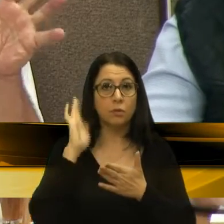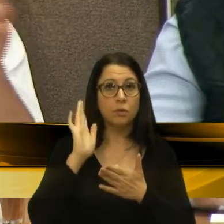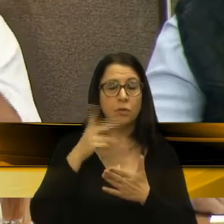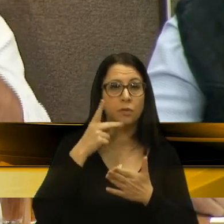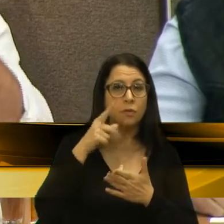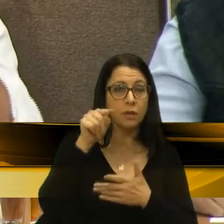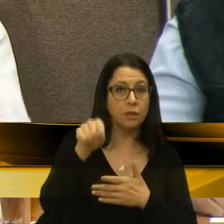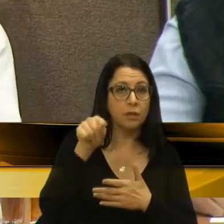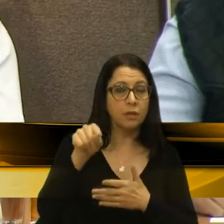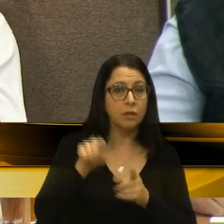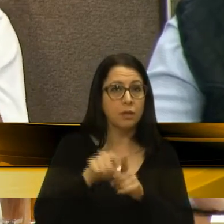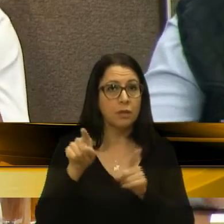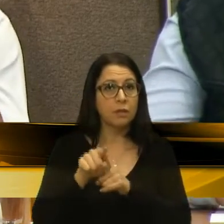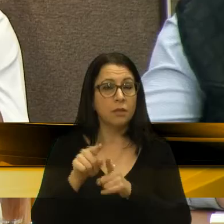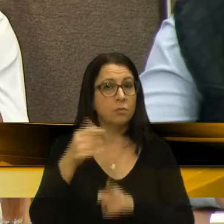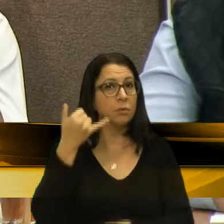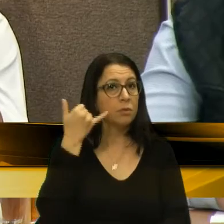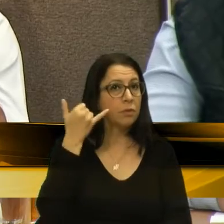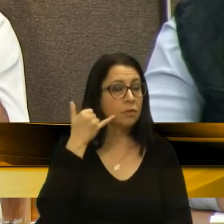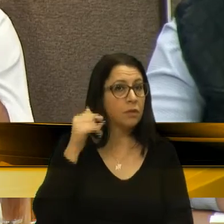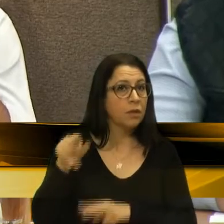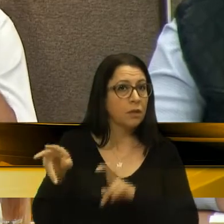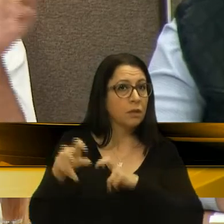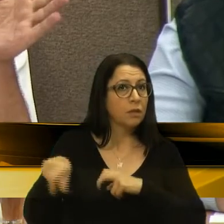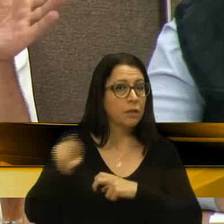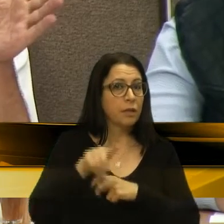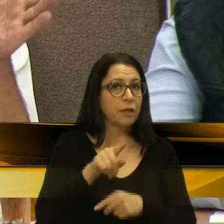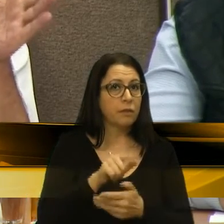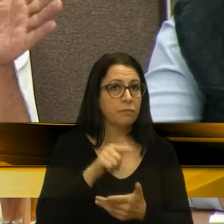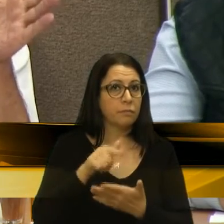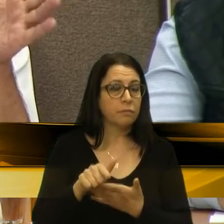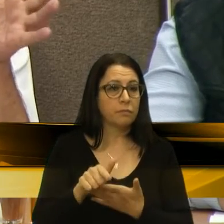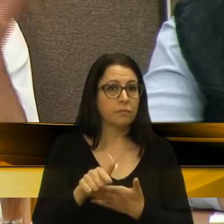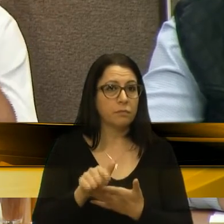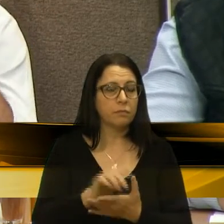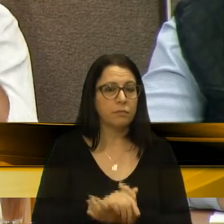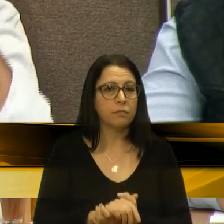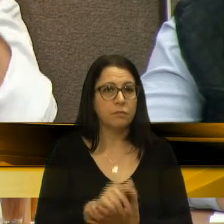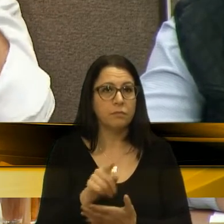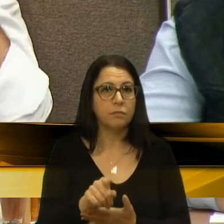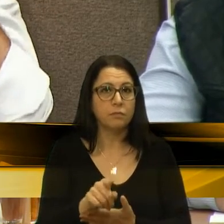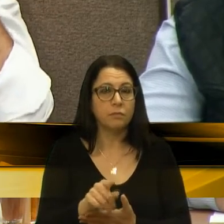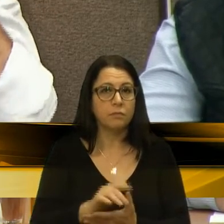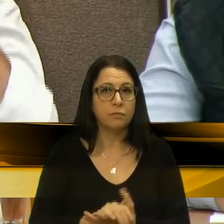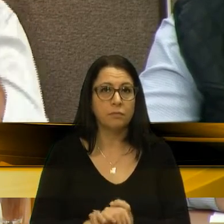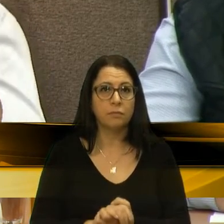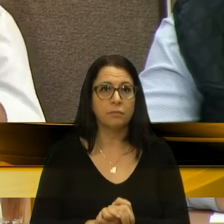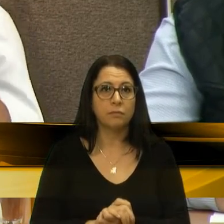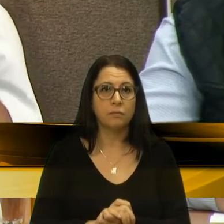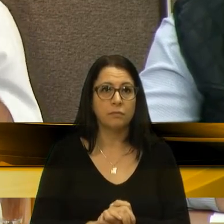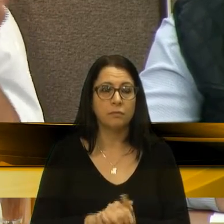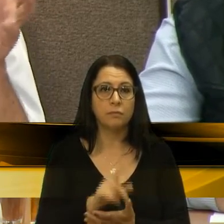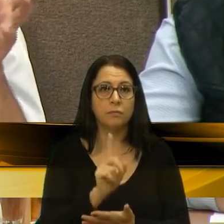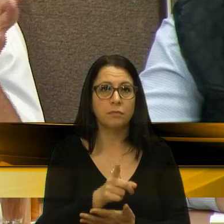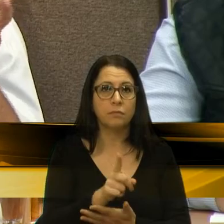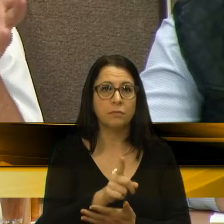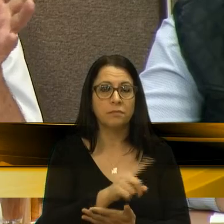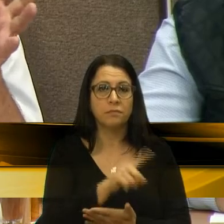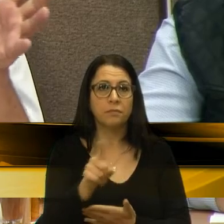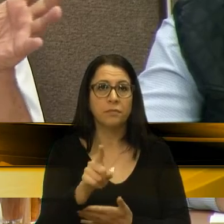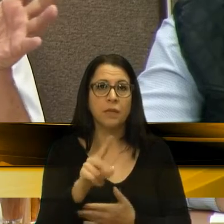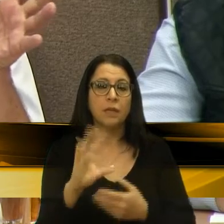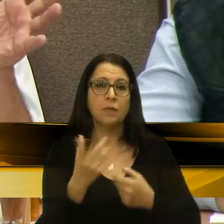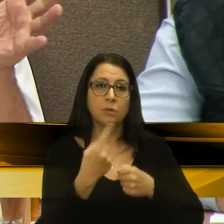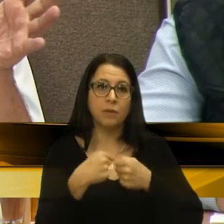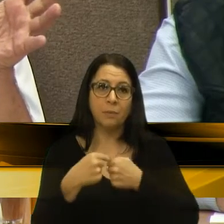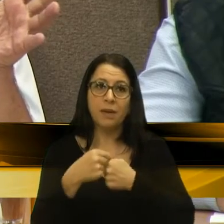ali mas a telefonia no interior esse trabalho o vereador a língua nem fazer junto com a comissão só aí em todo o município de